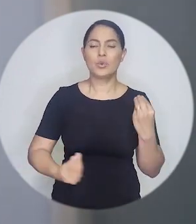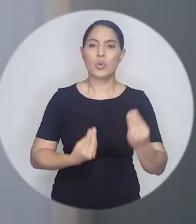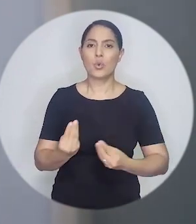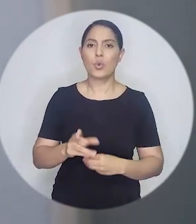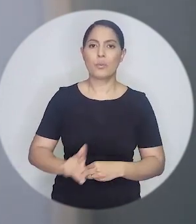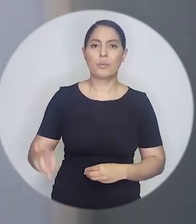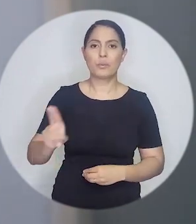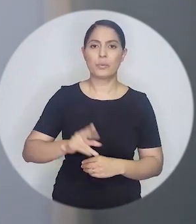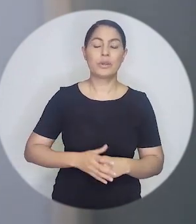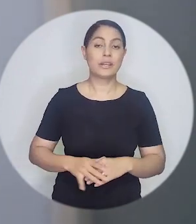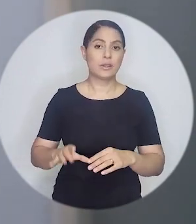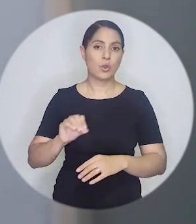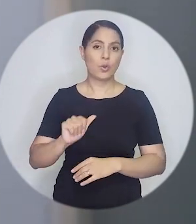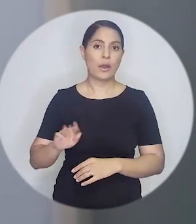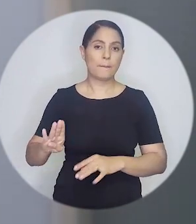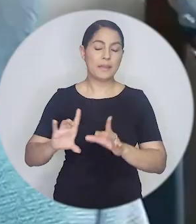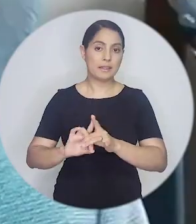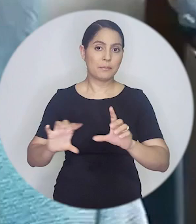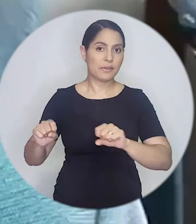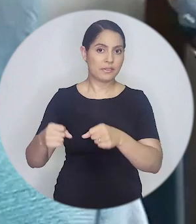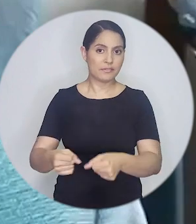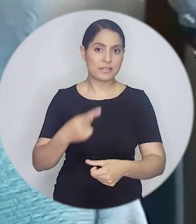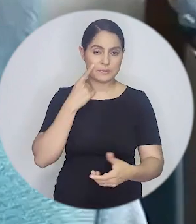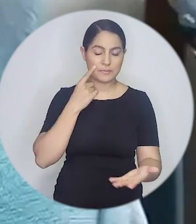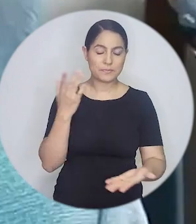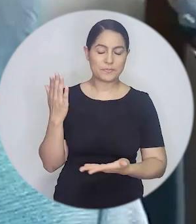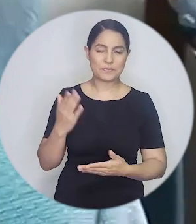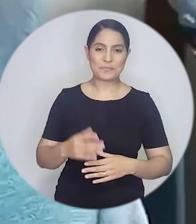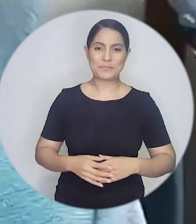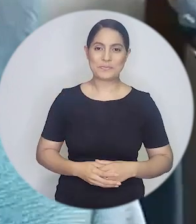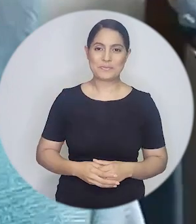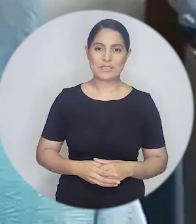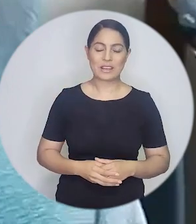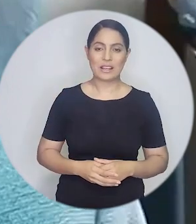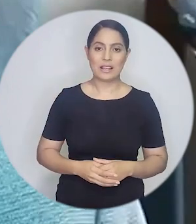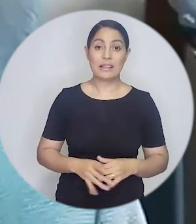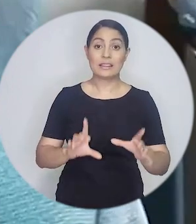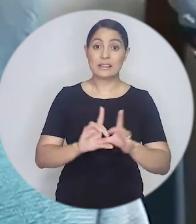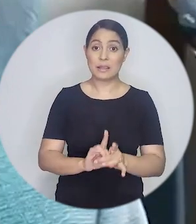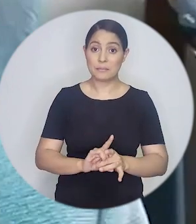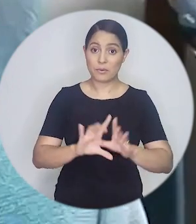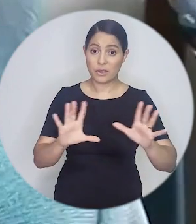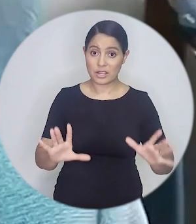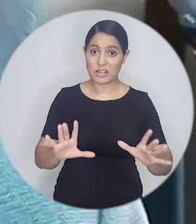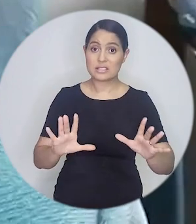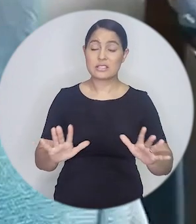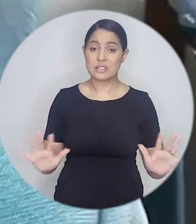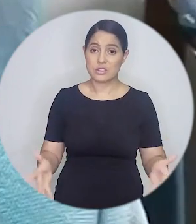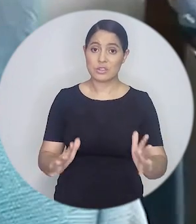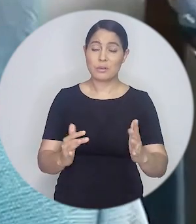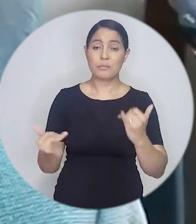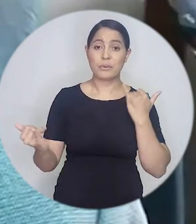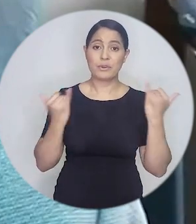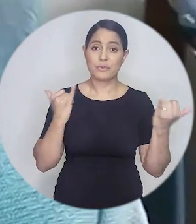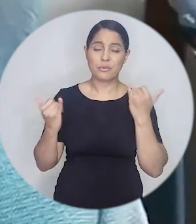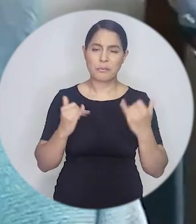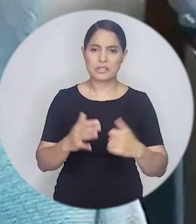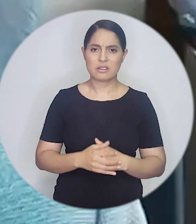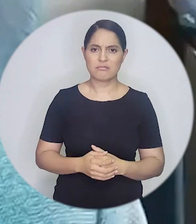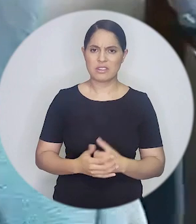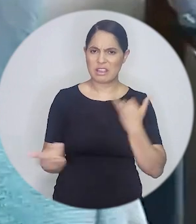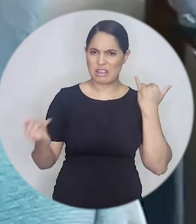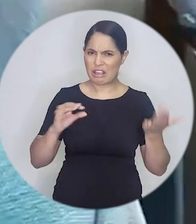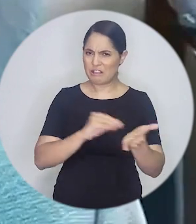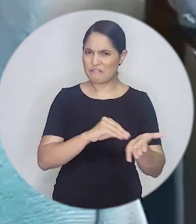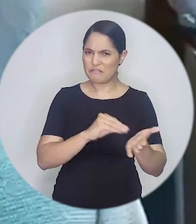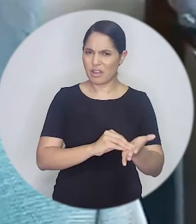na defesa do regime democrático. A defesa da democracia, o estímulo à informação e o combate à desinformação, tão